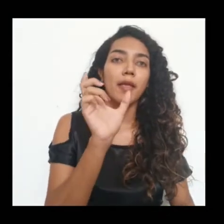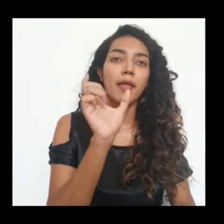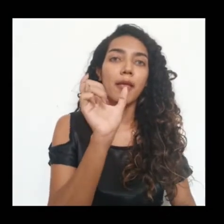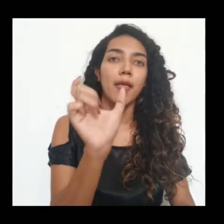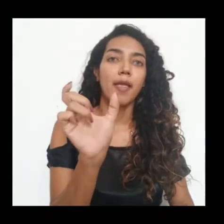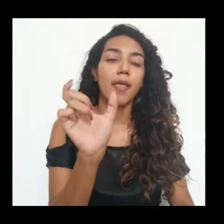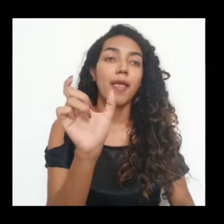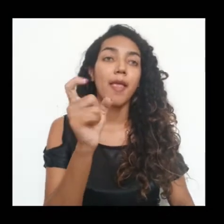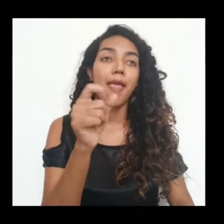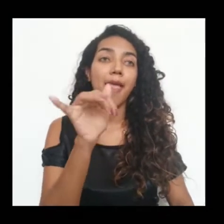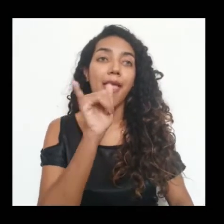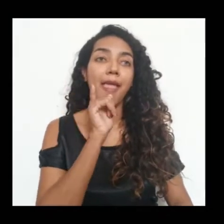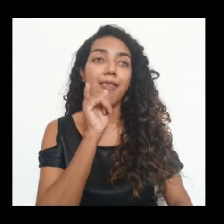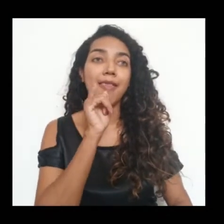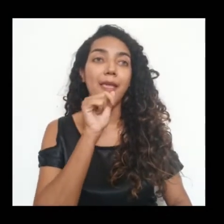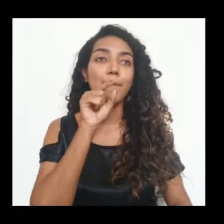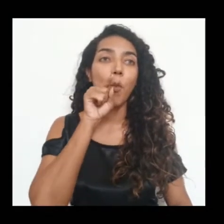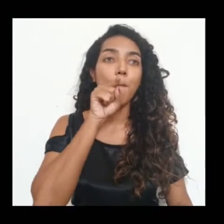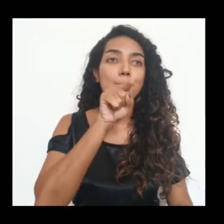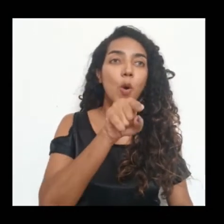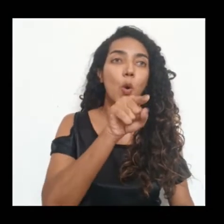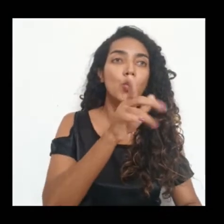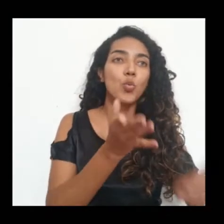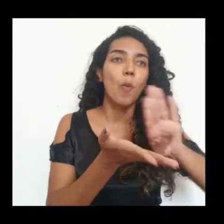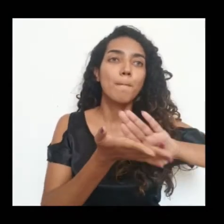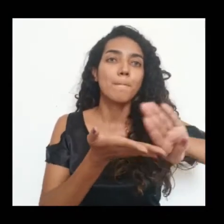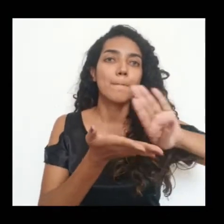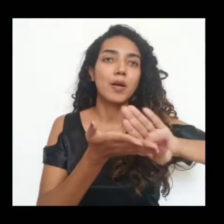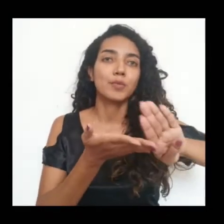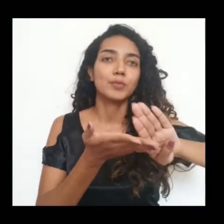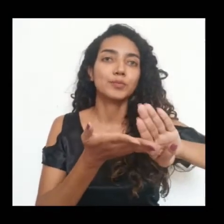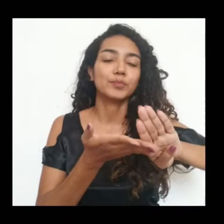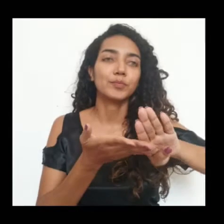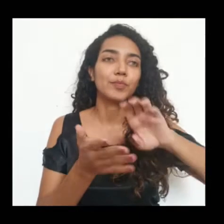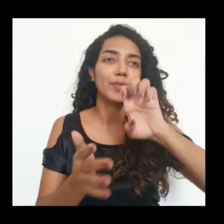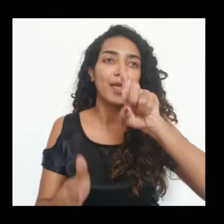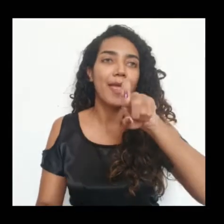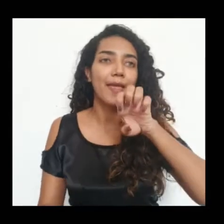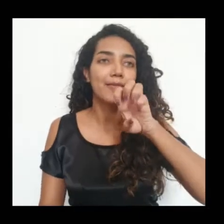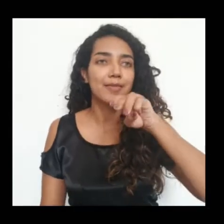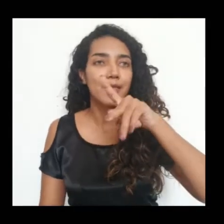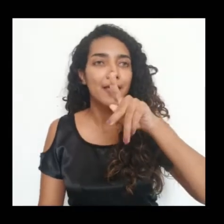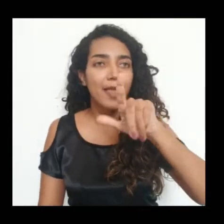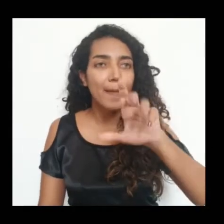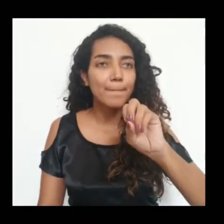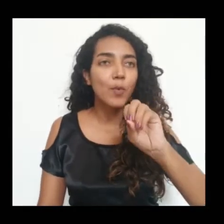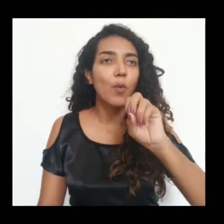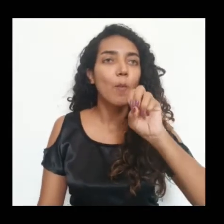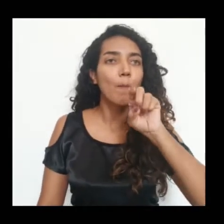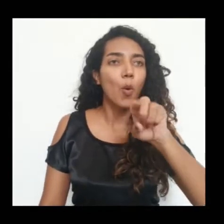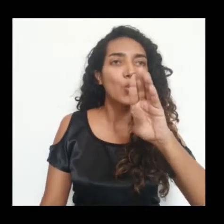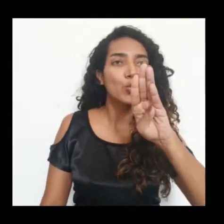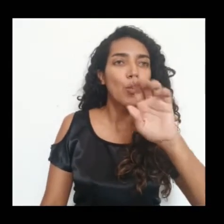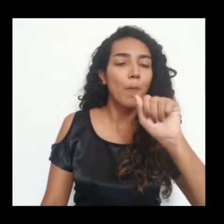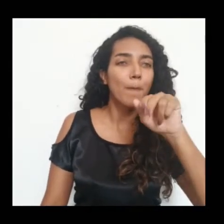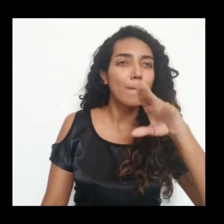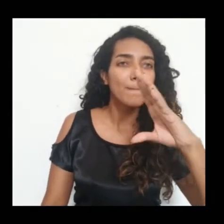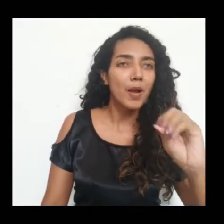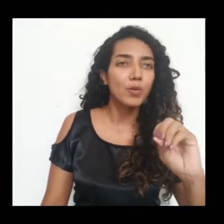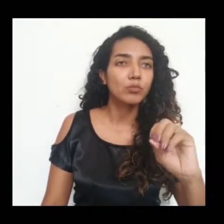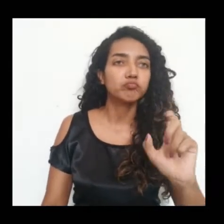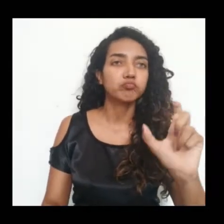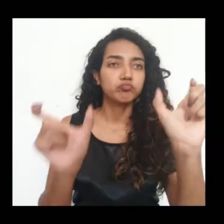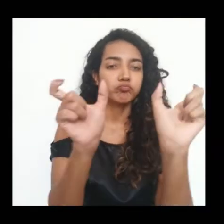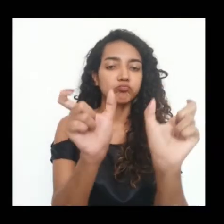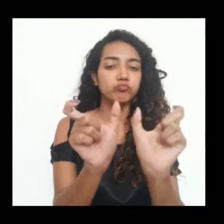exemplos.banco. Note que tem um ponto aqui, ó, exemplos.banco. Isso daqui ele vai gerar para a gente o diretório